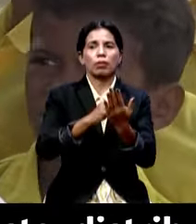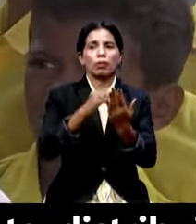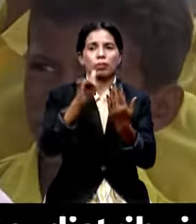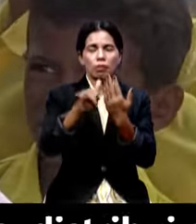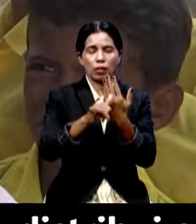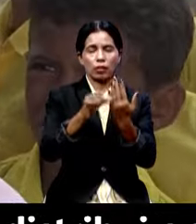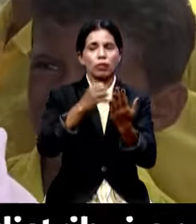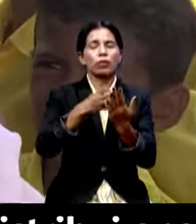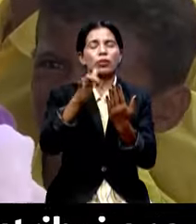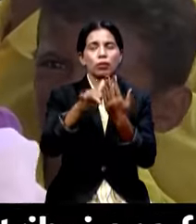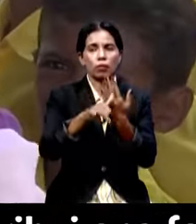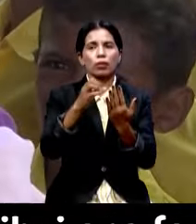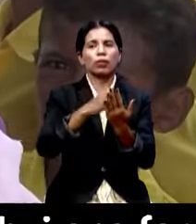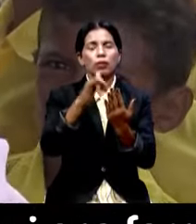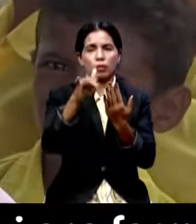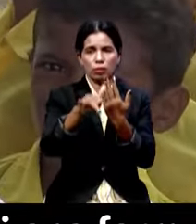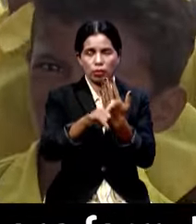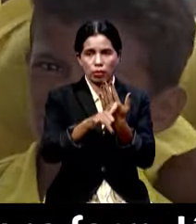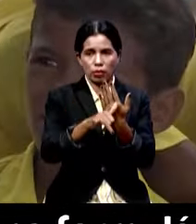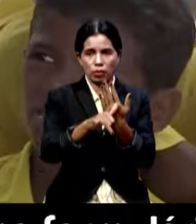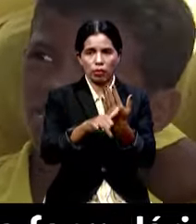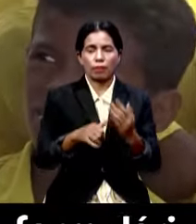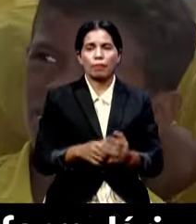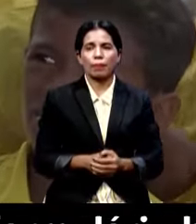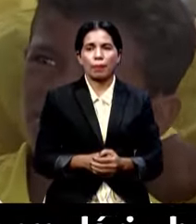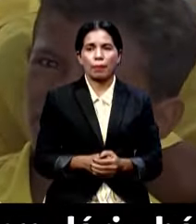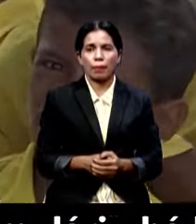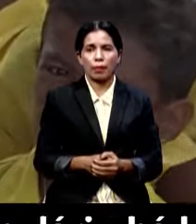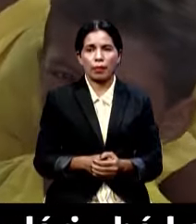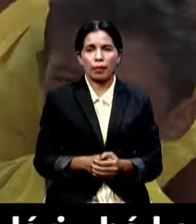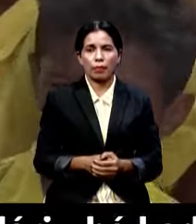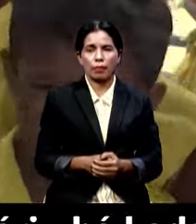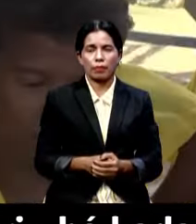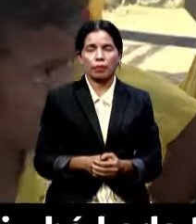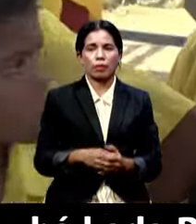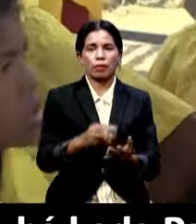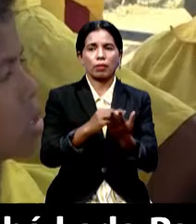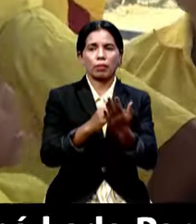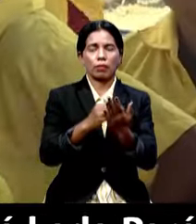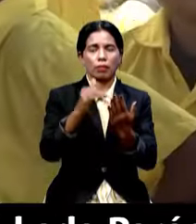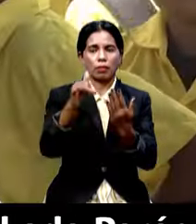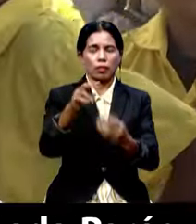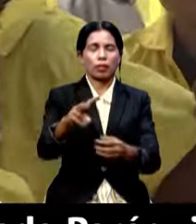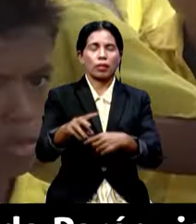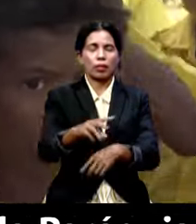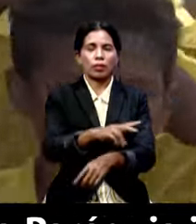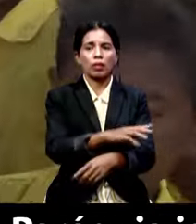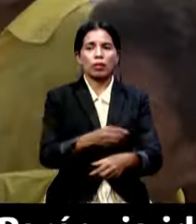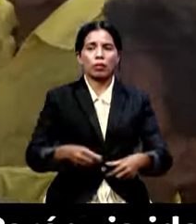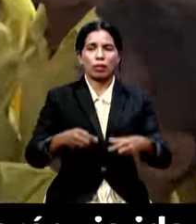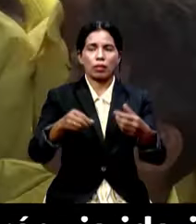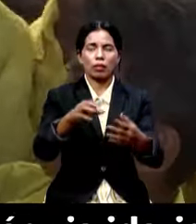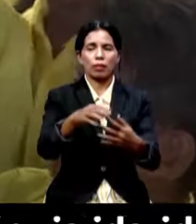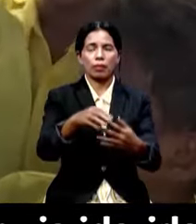mayo jino jilu. Ahusi mayo to zuinyo ne fo plastik? Ansa ne mayo persona pertama ne fo plastik